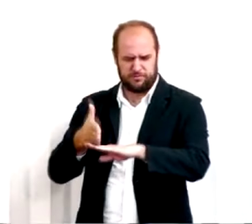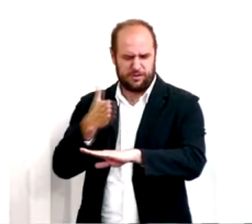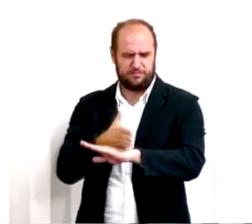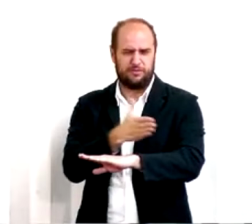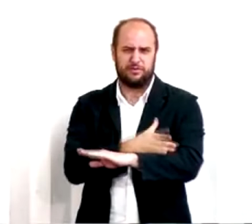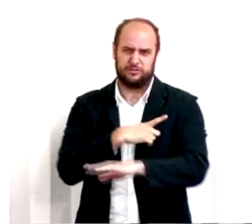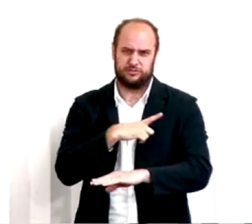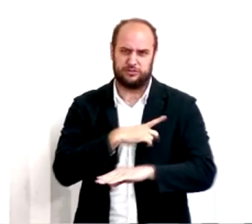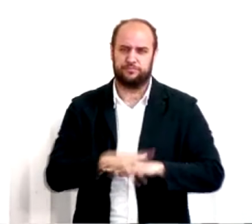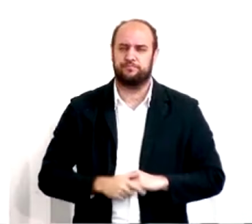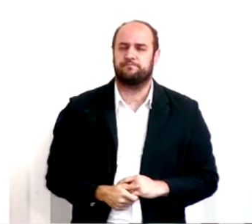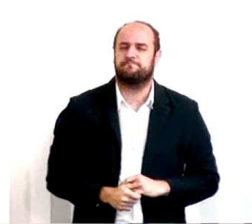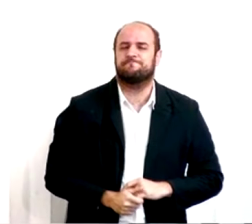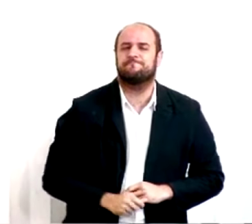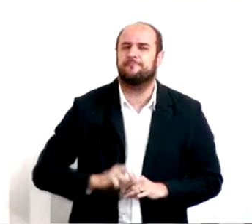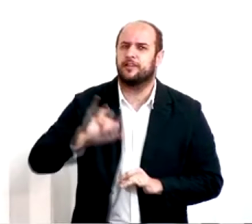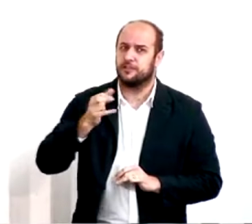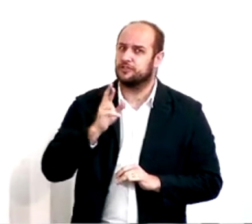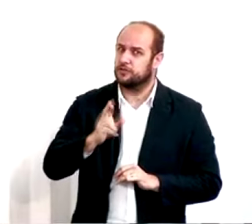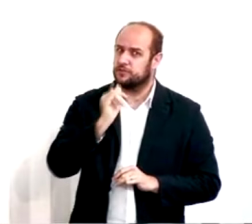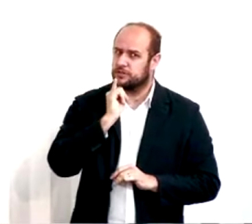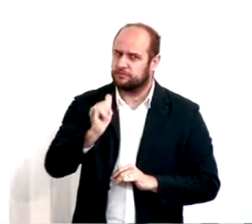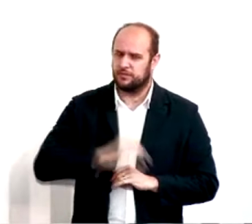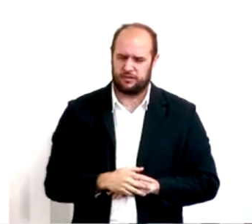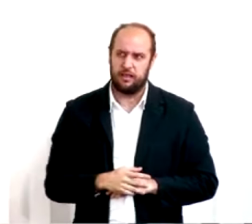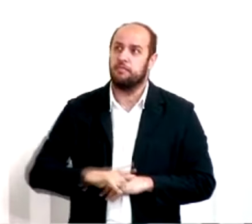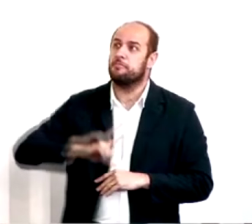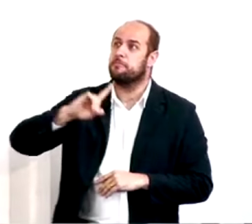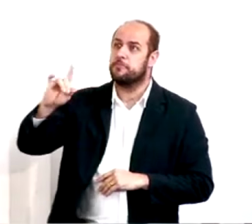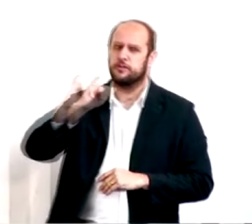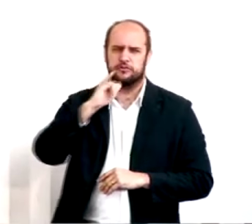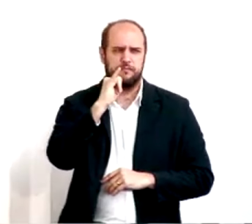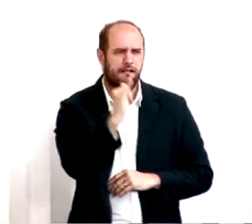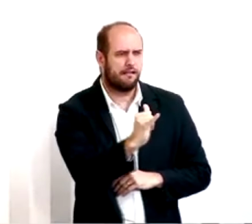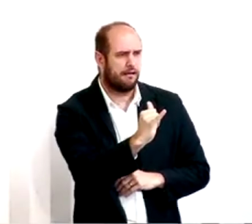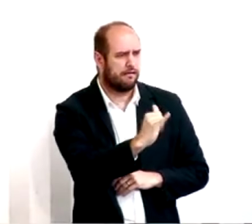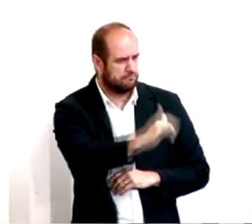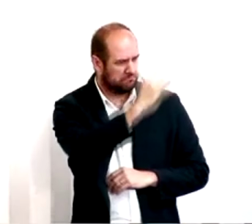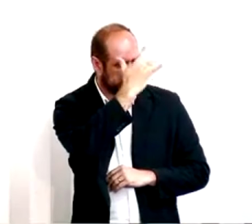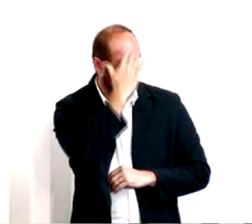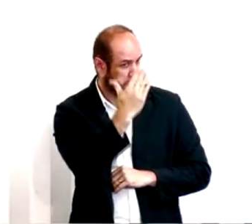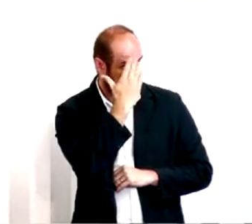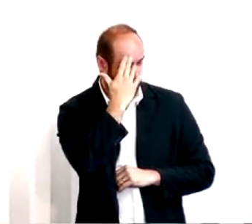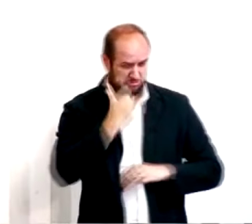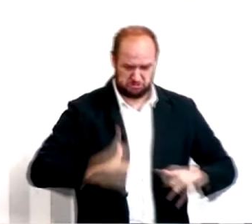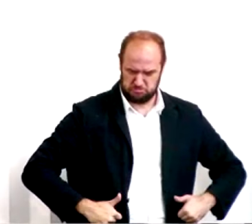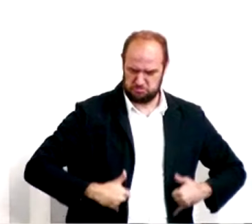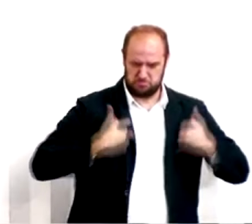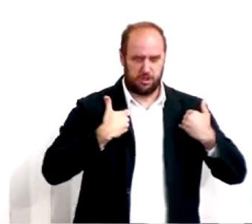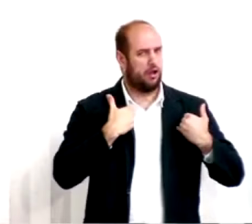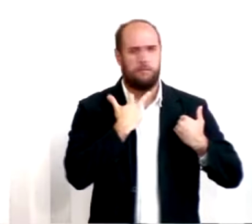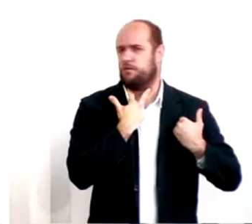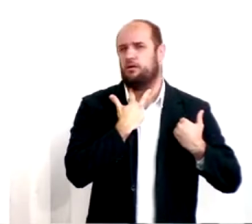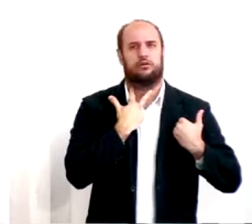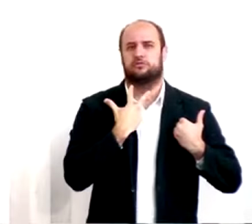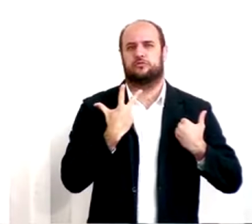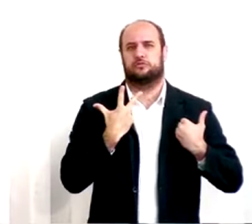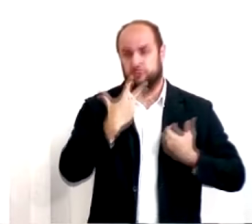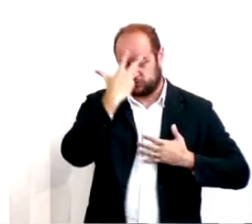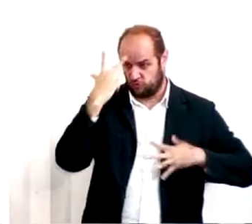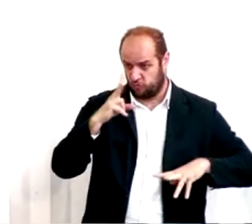gerações assim diz o senhor não se glorie o sábio na sua sabedoria em bem o